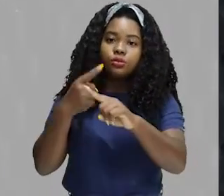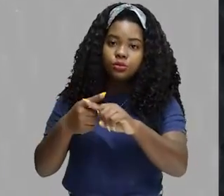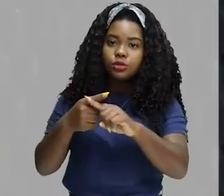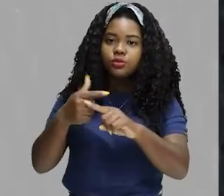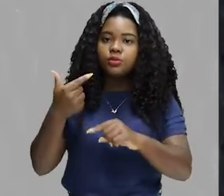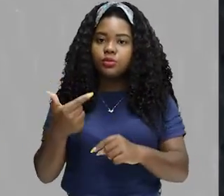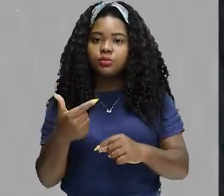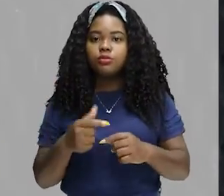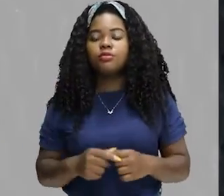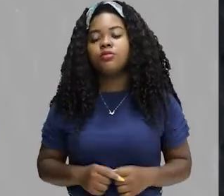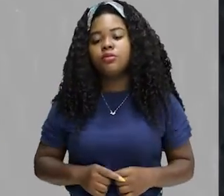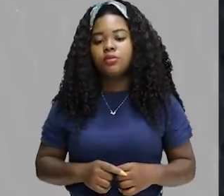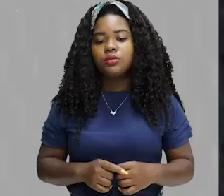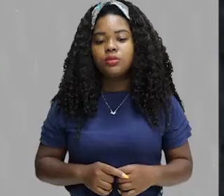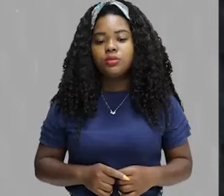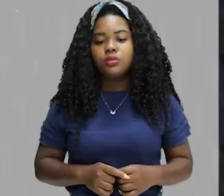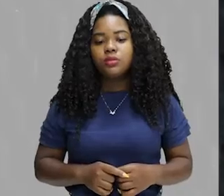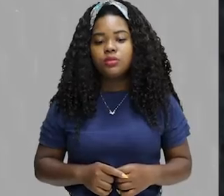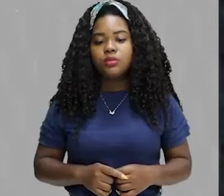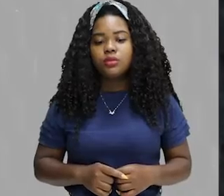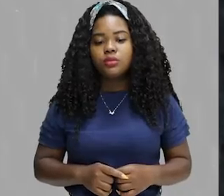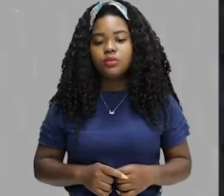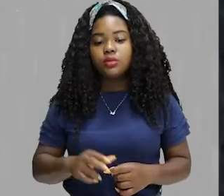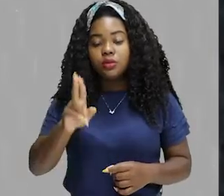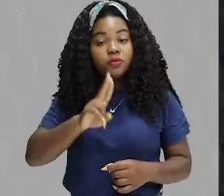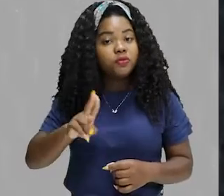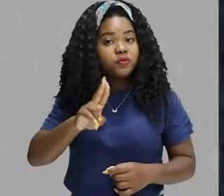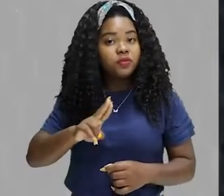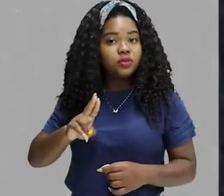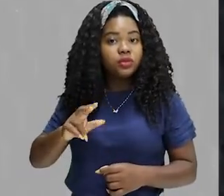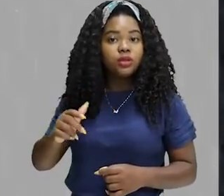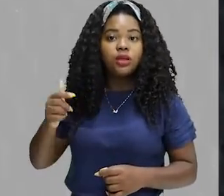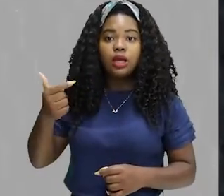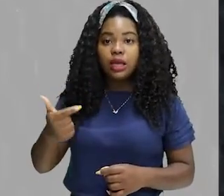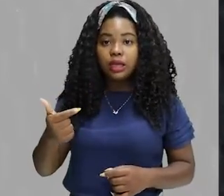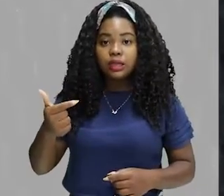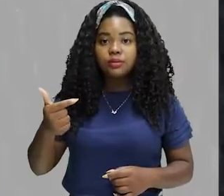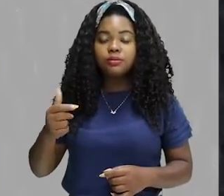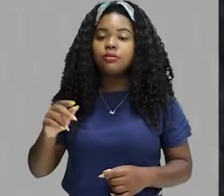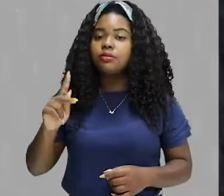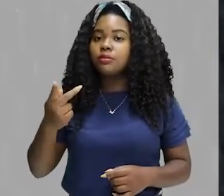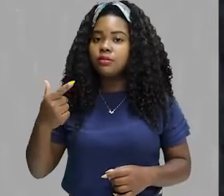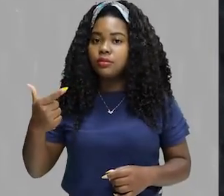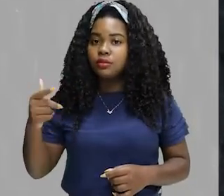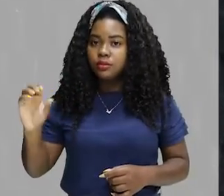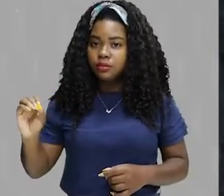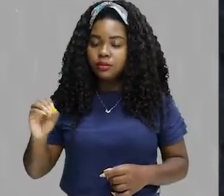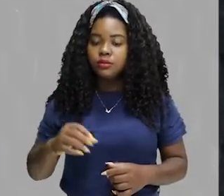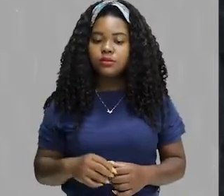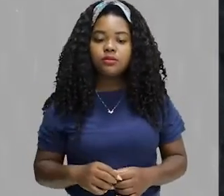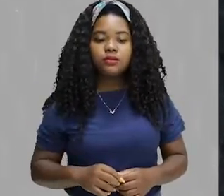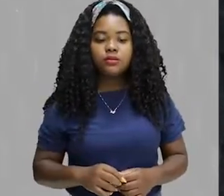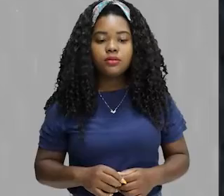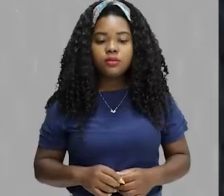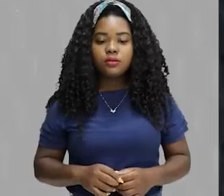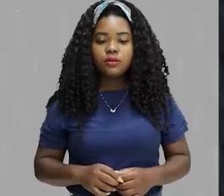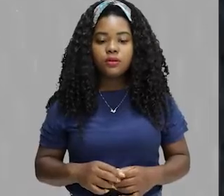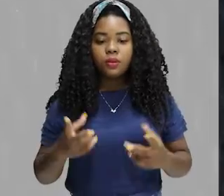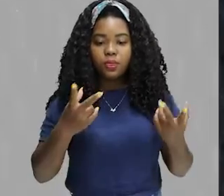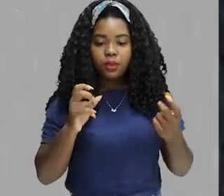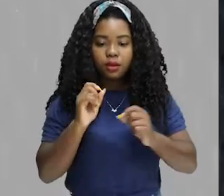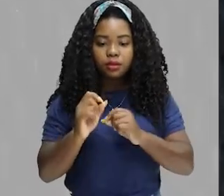2, 4. Então, vou usar o coeficiente 2, 2H2O. Então, você vai observar que